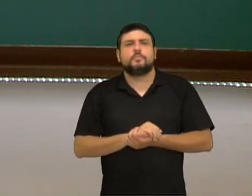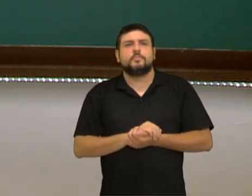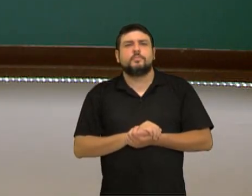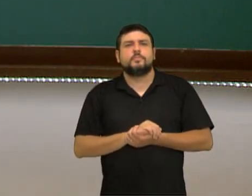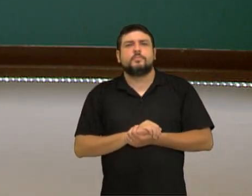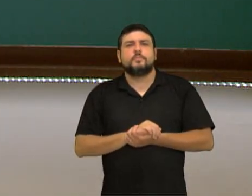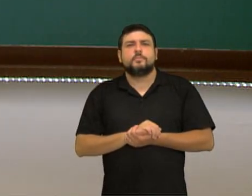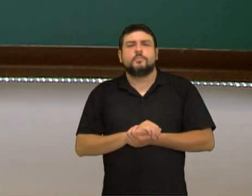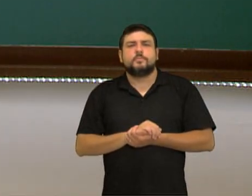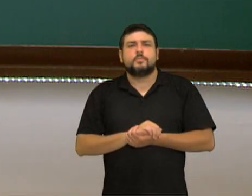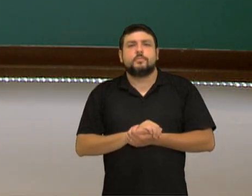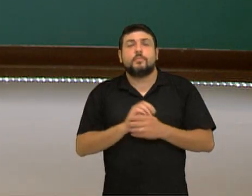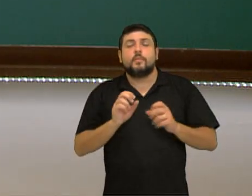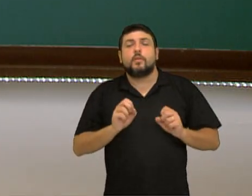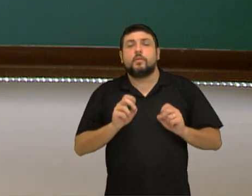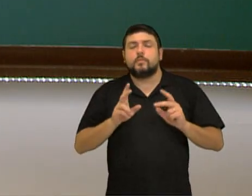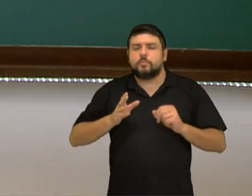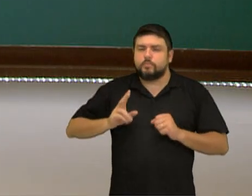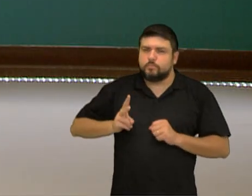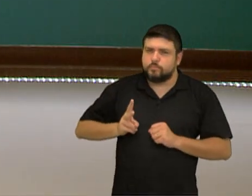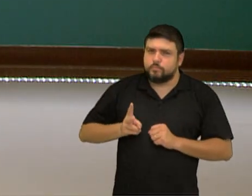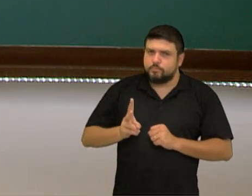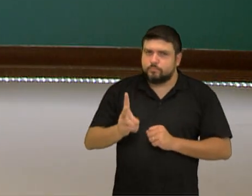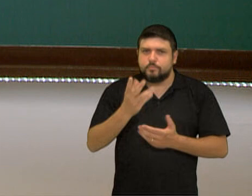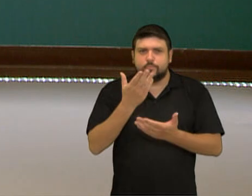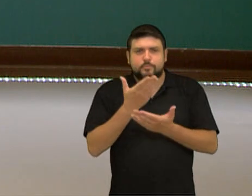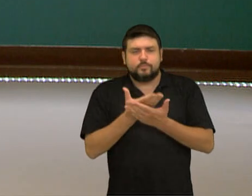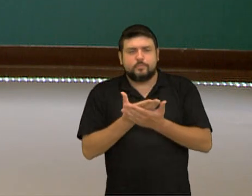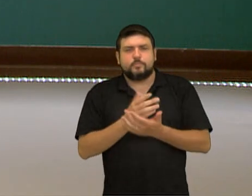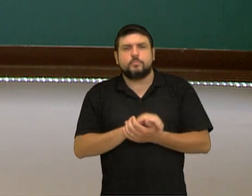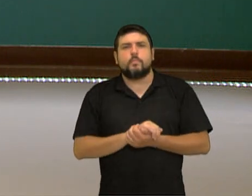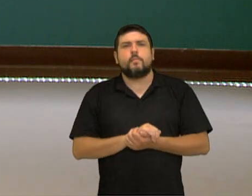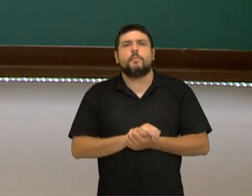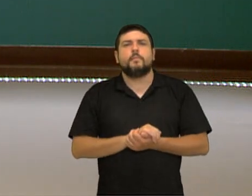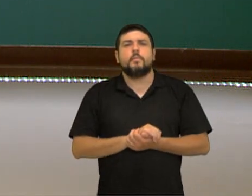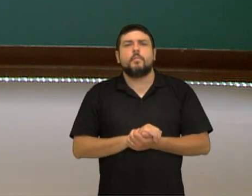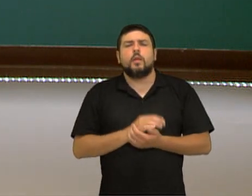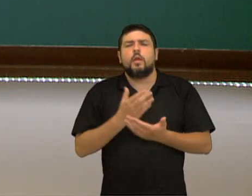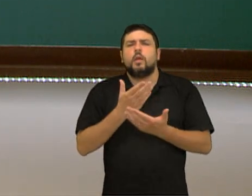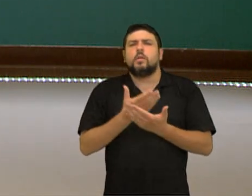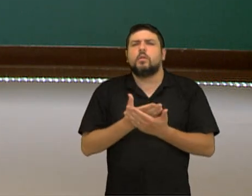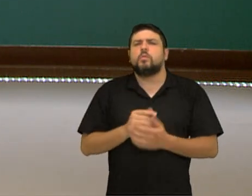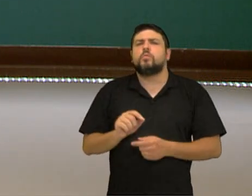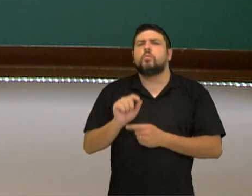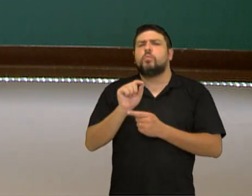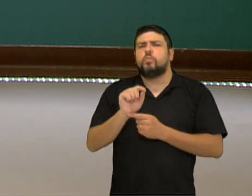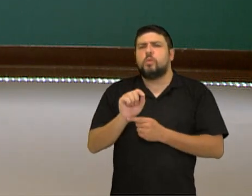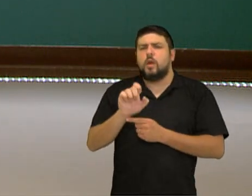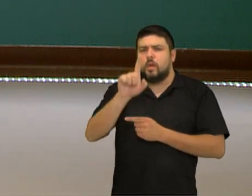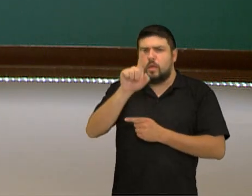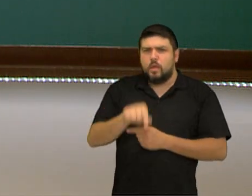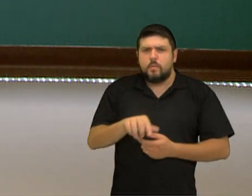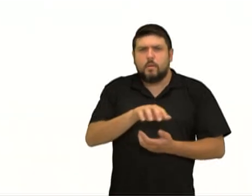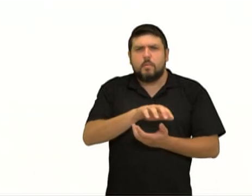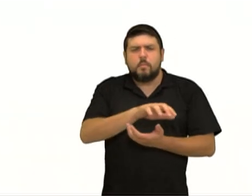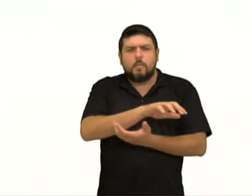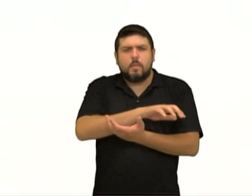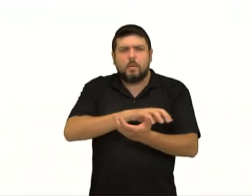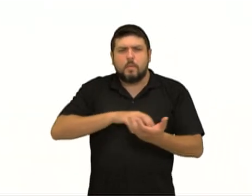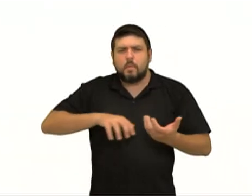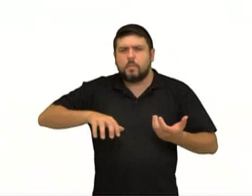vamos anotar e vamos para a nossa aula. Nessa aula nós vamos falar basicamente sobre Revolução